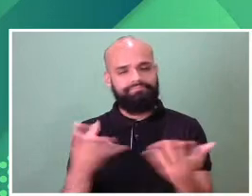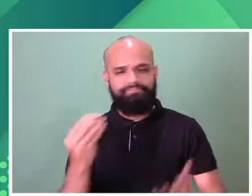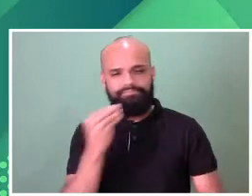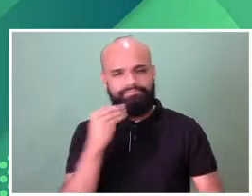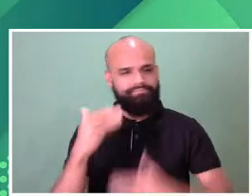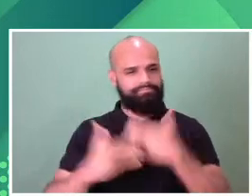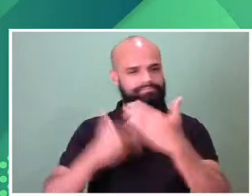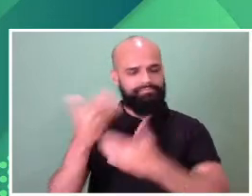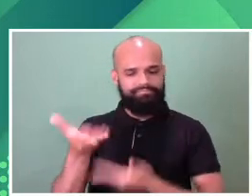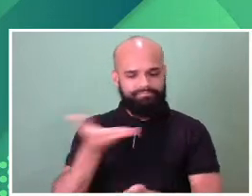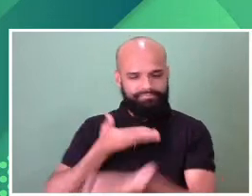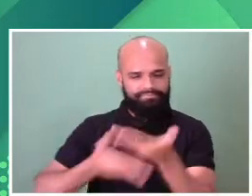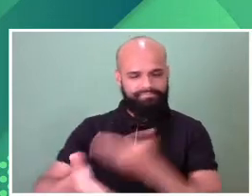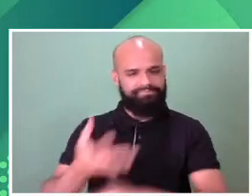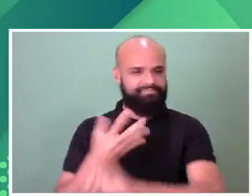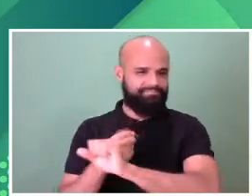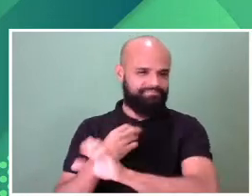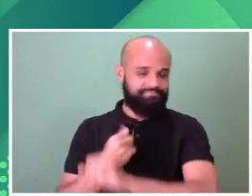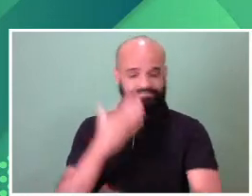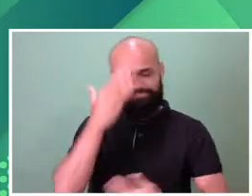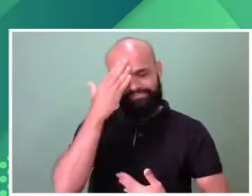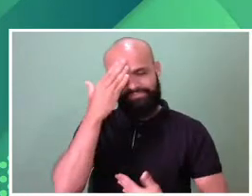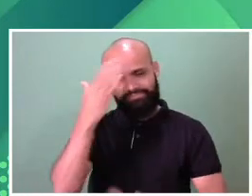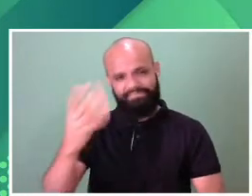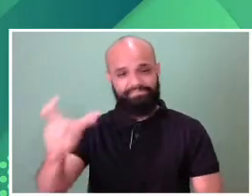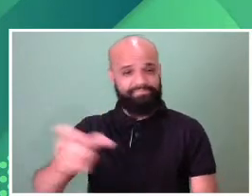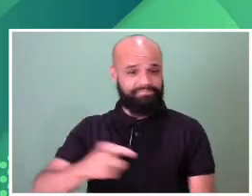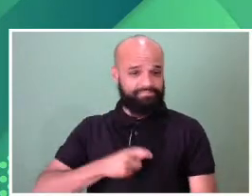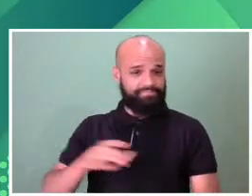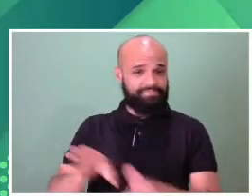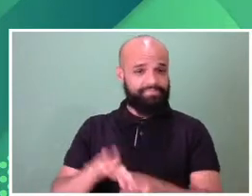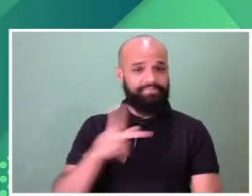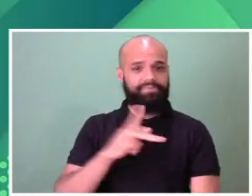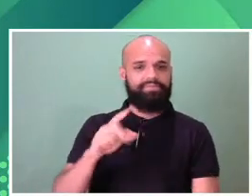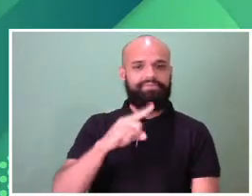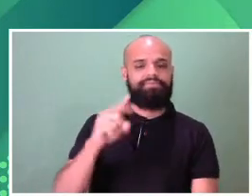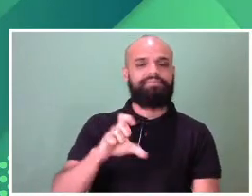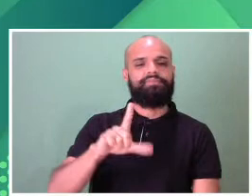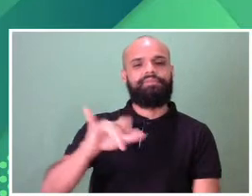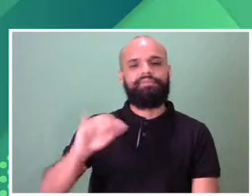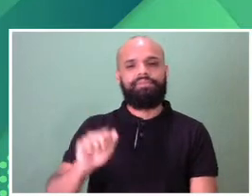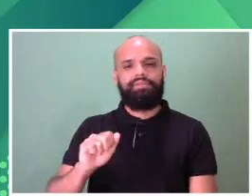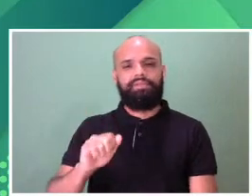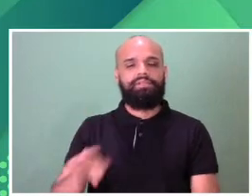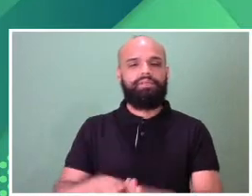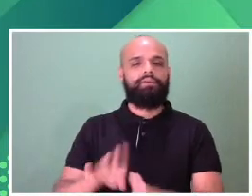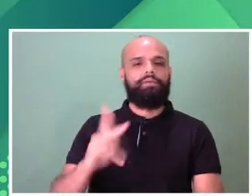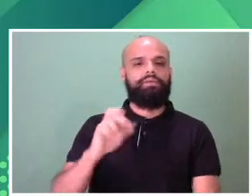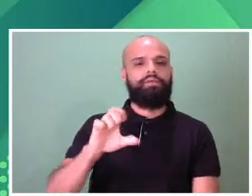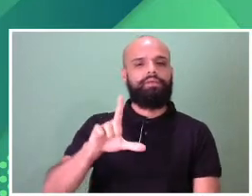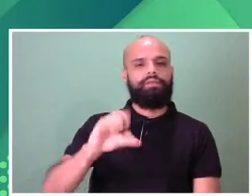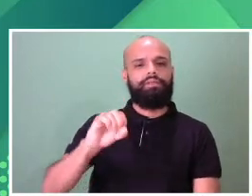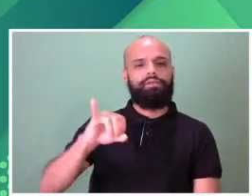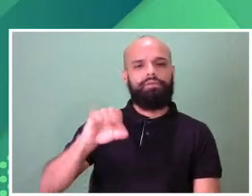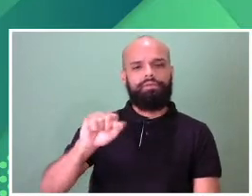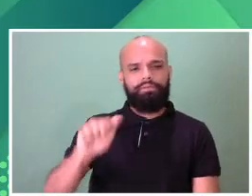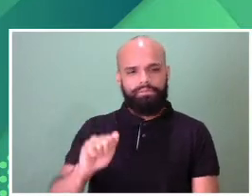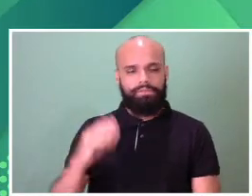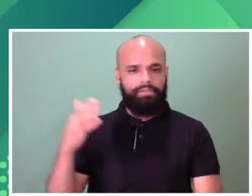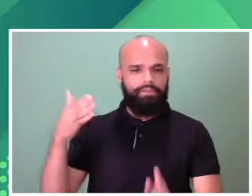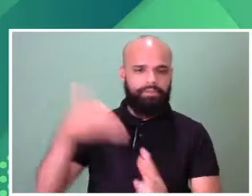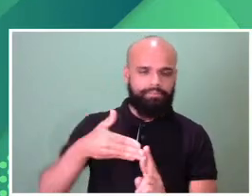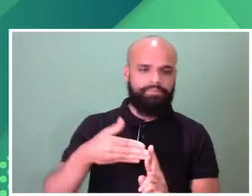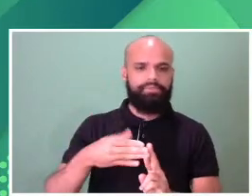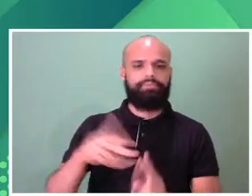crescimentos e de trocas. Por isso eu quero agradecer o convite da professora Heloísa Helena, né, aqui representada também pelo professor Hélio